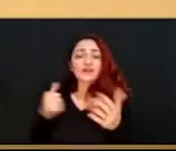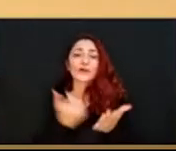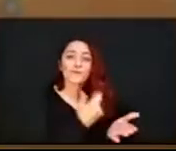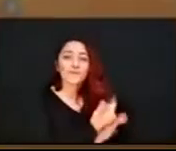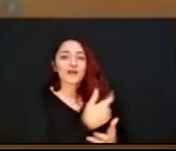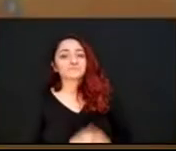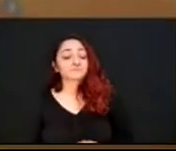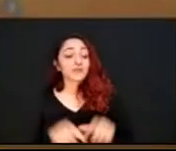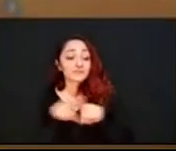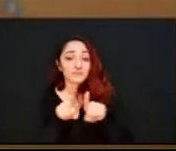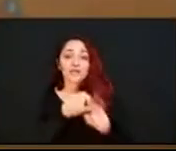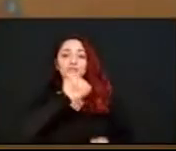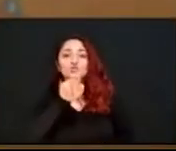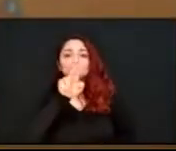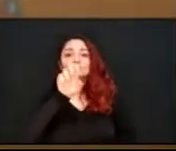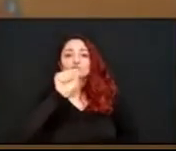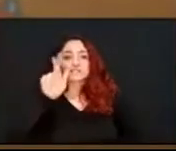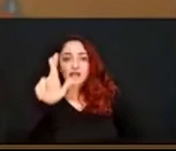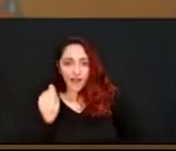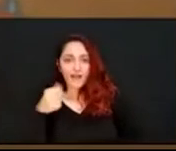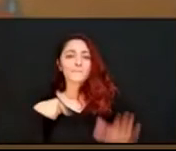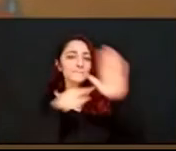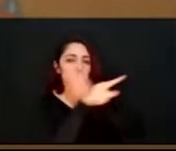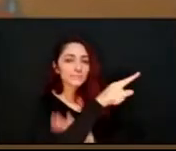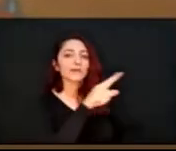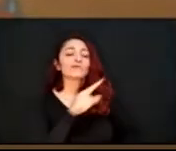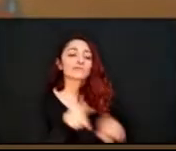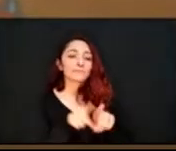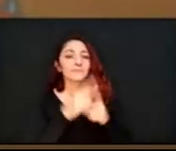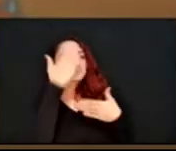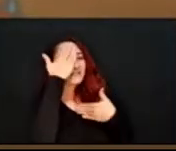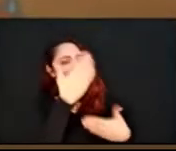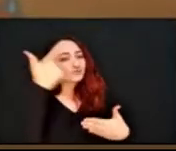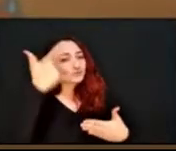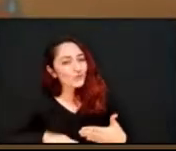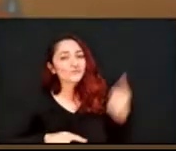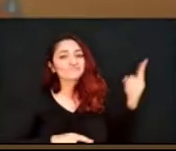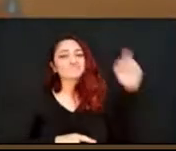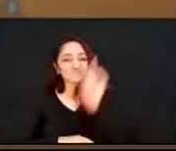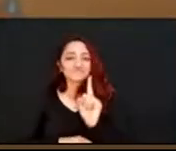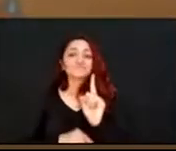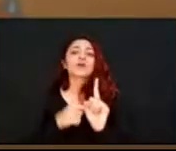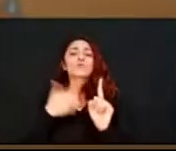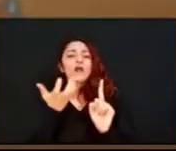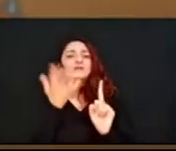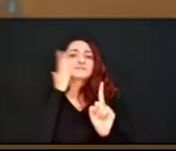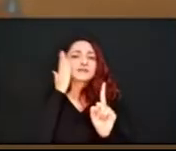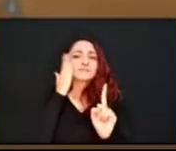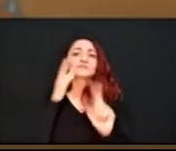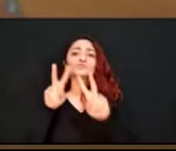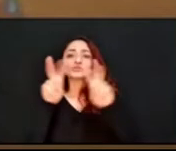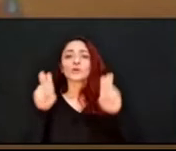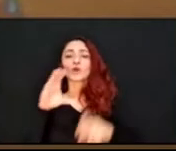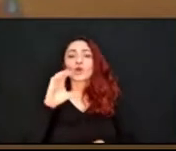Jussara Jussara é ligado novamente e queria que você falasse um pouquinho da coopercuc né